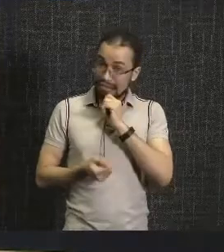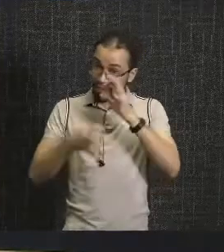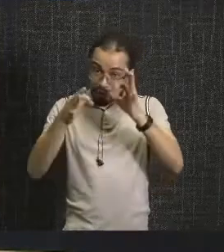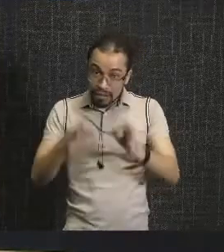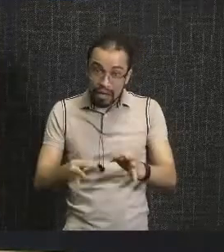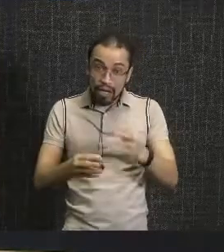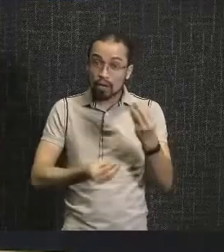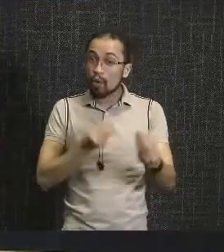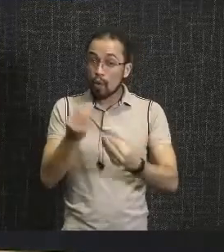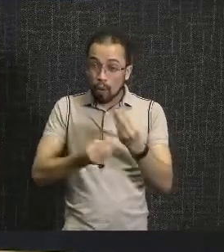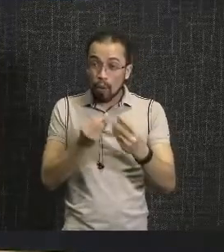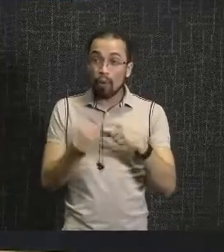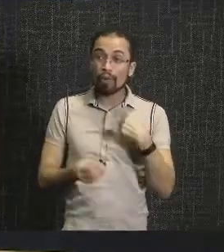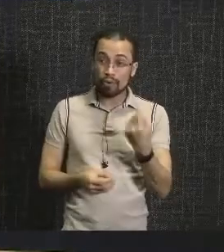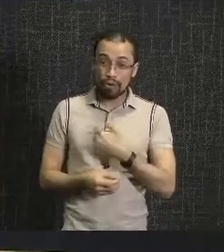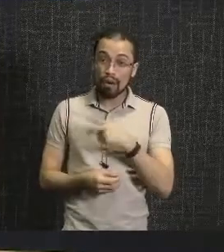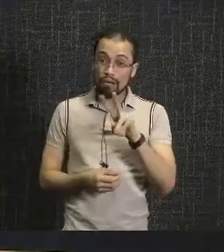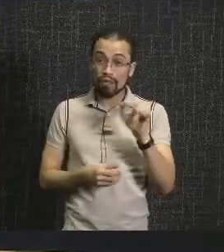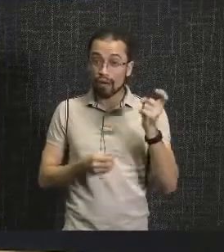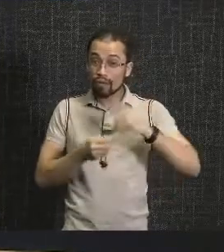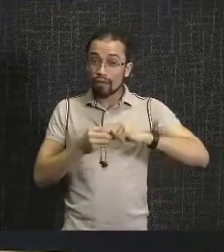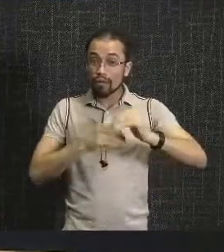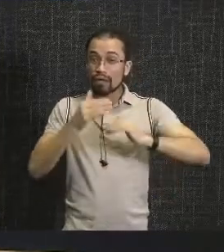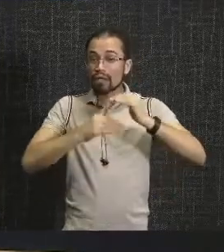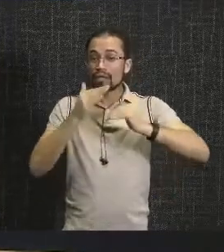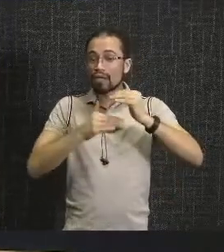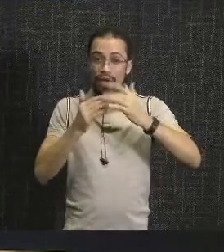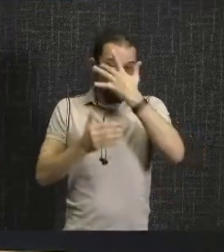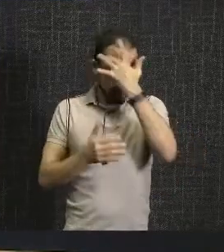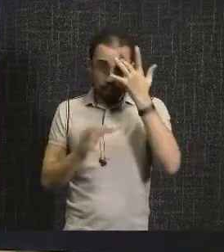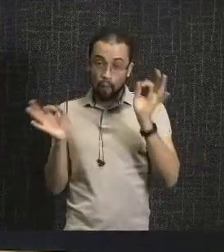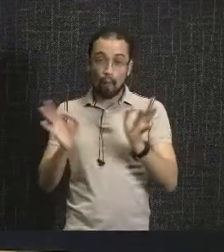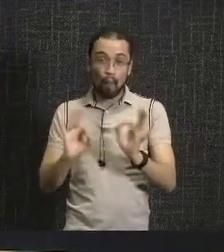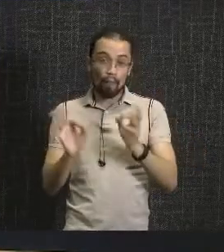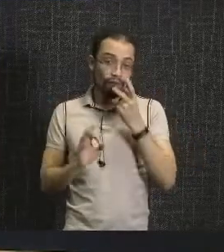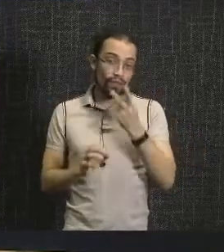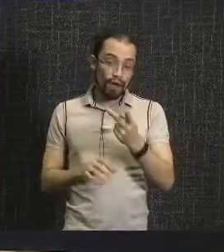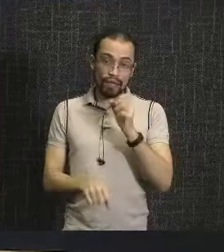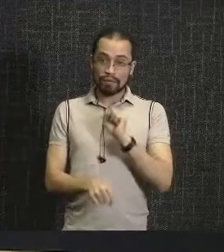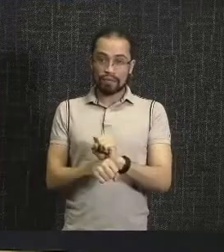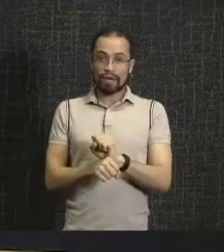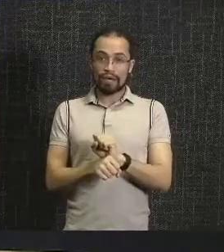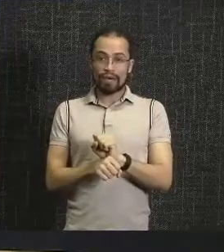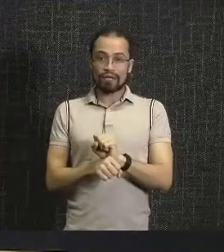dessa recuperação. Ninguém fala de uma recessão